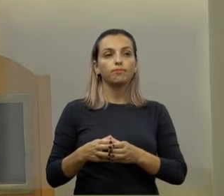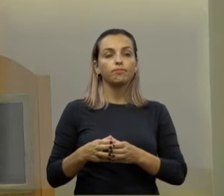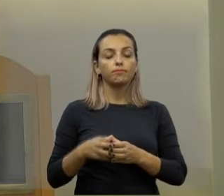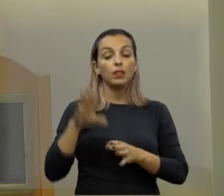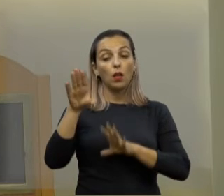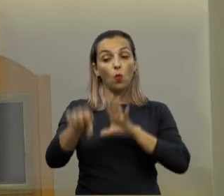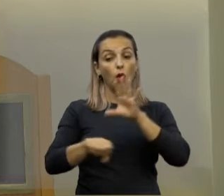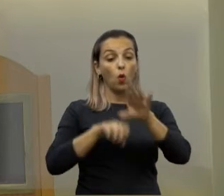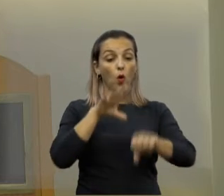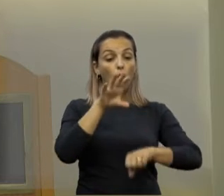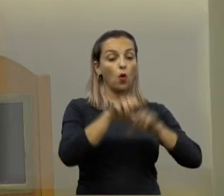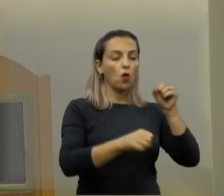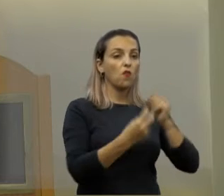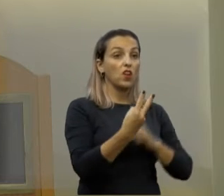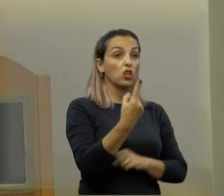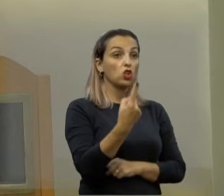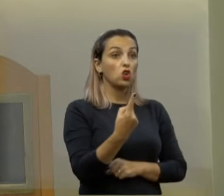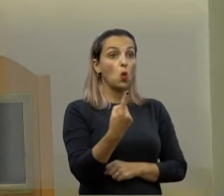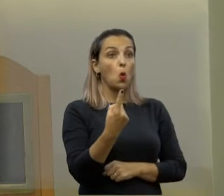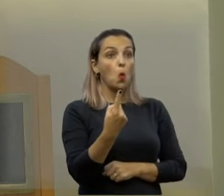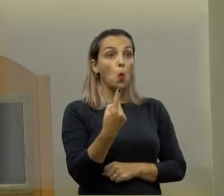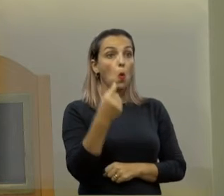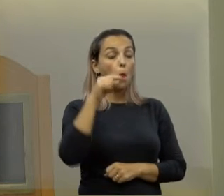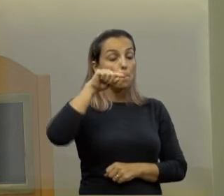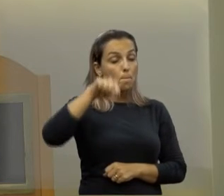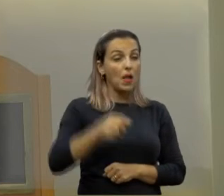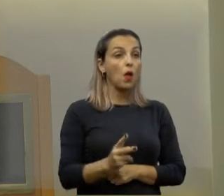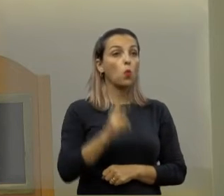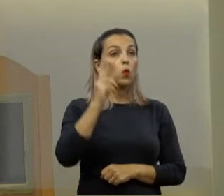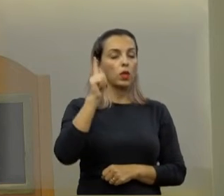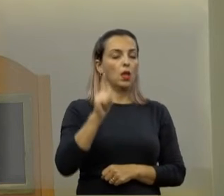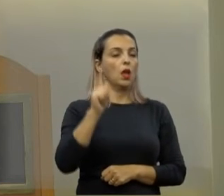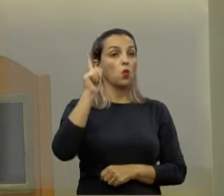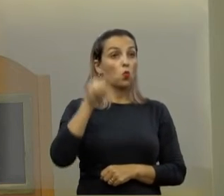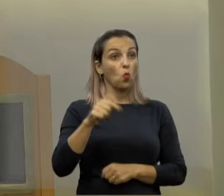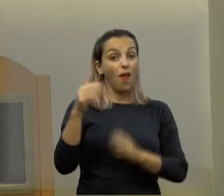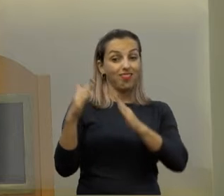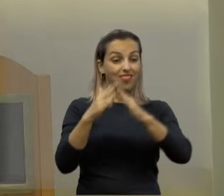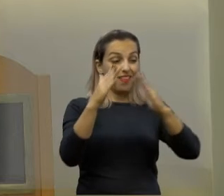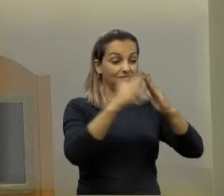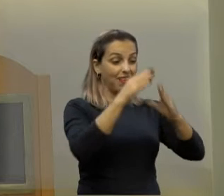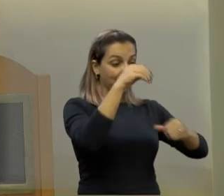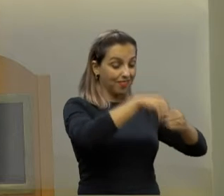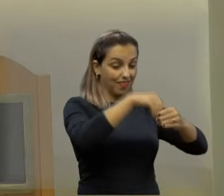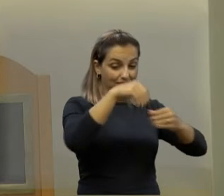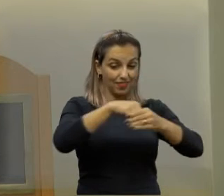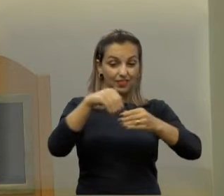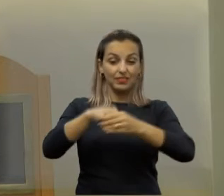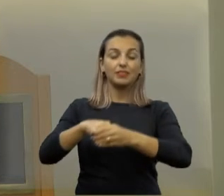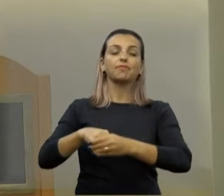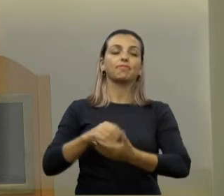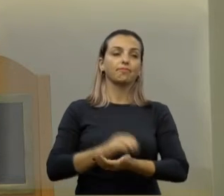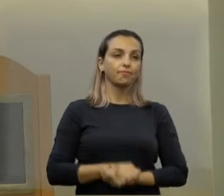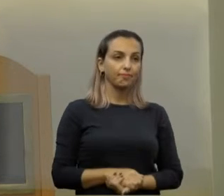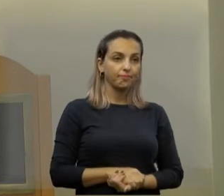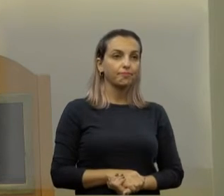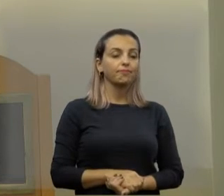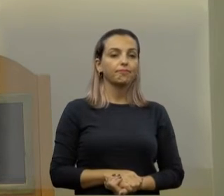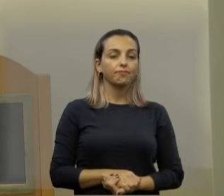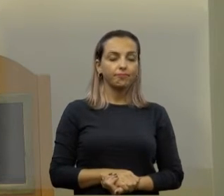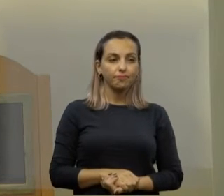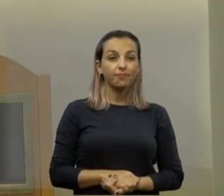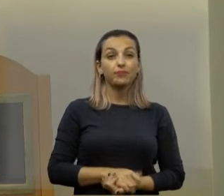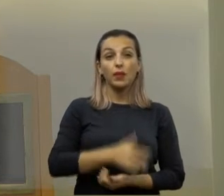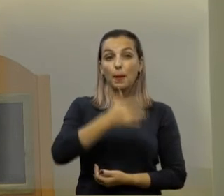recorde já recolher 21 toneladas de materiais sensíveis nas residências visitadas Olha